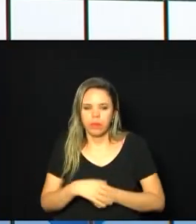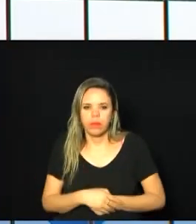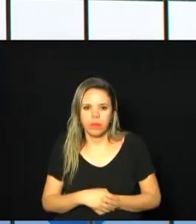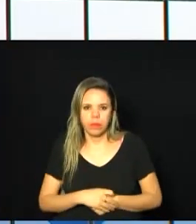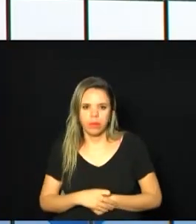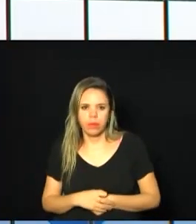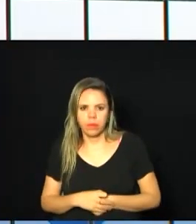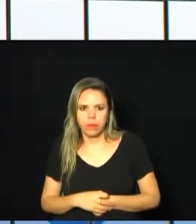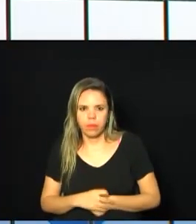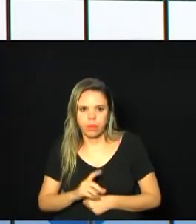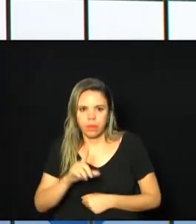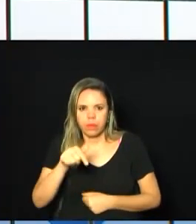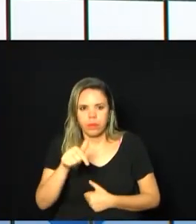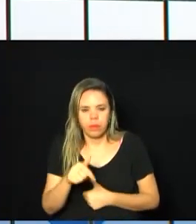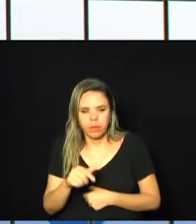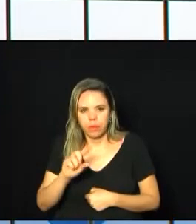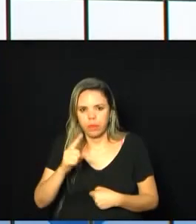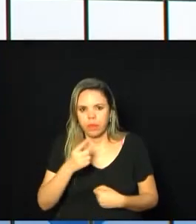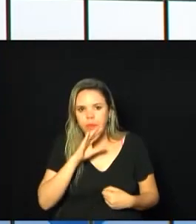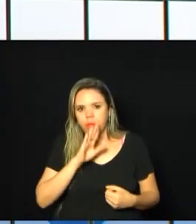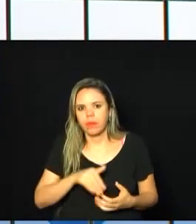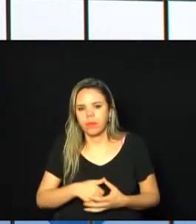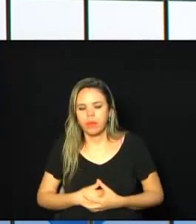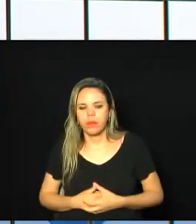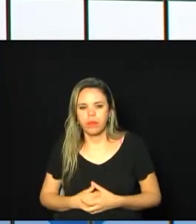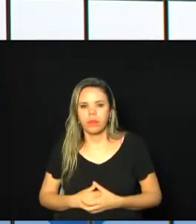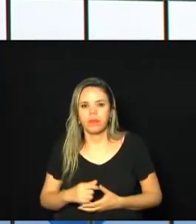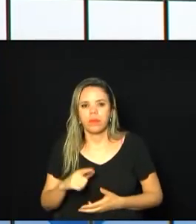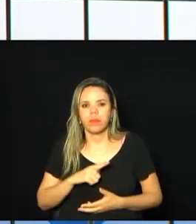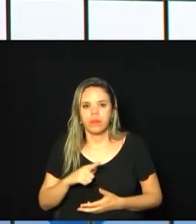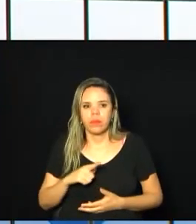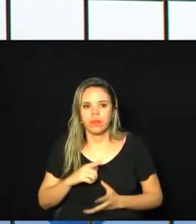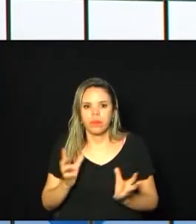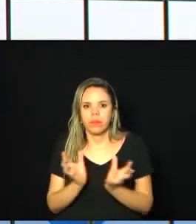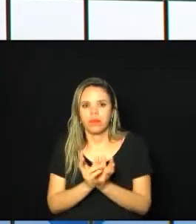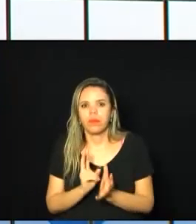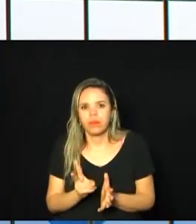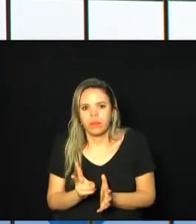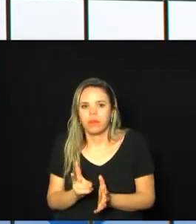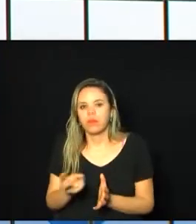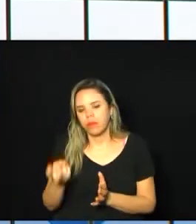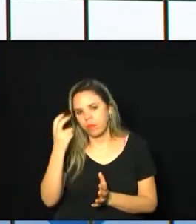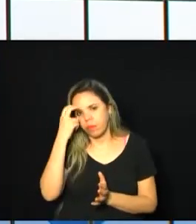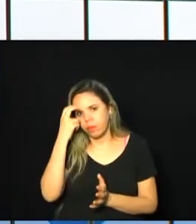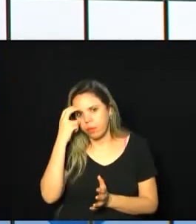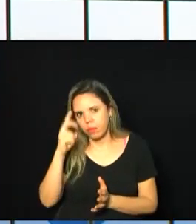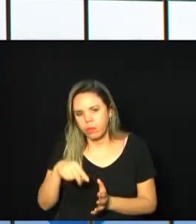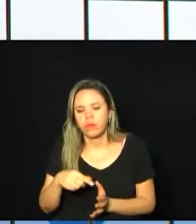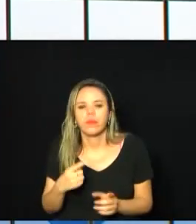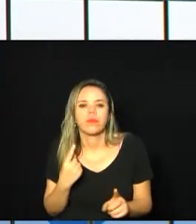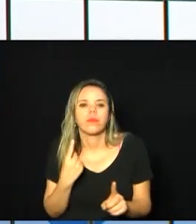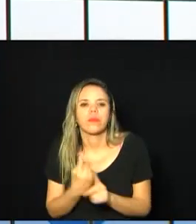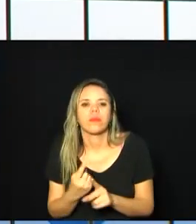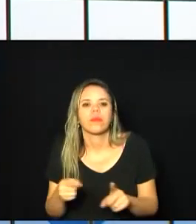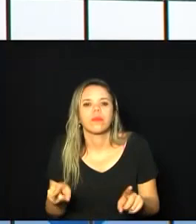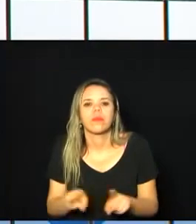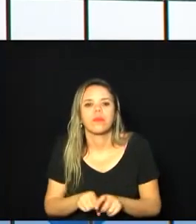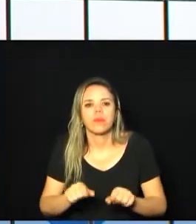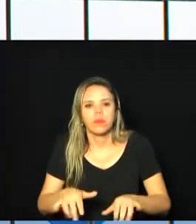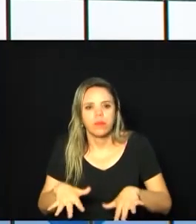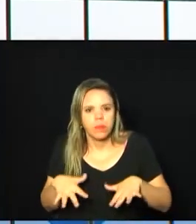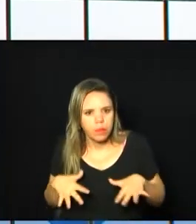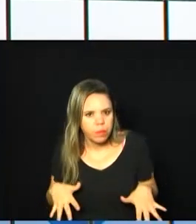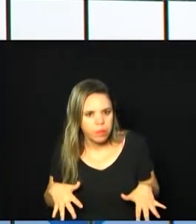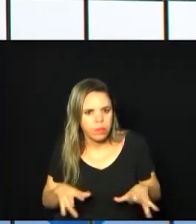Covid-19. Depois, à 1h da tarde, nós temos a Comissão Permanente de Cultura, que se encontra também no